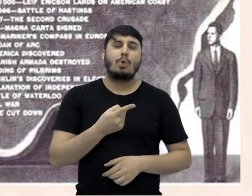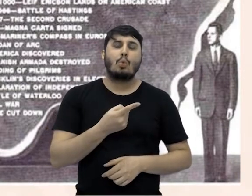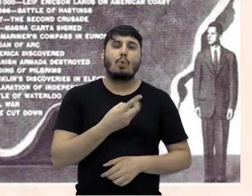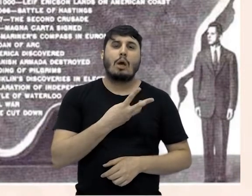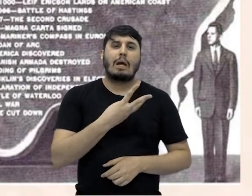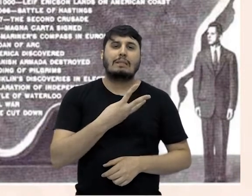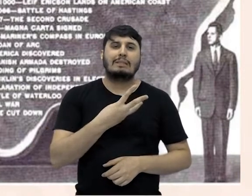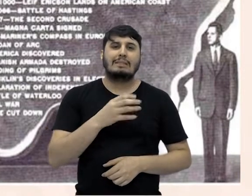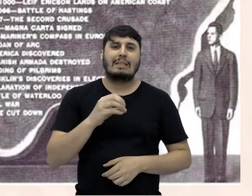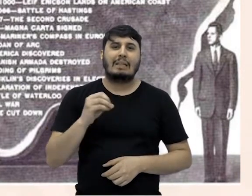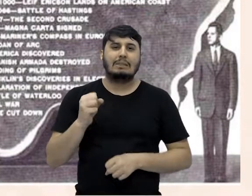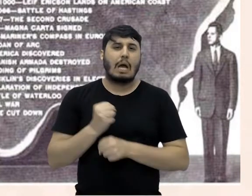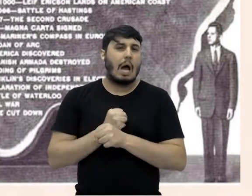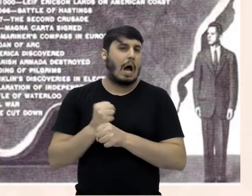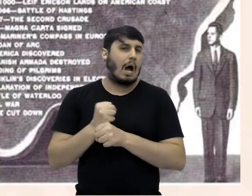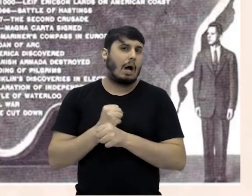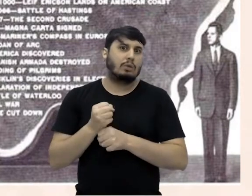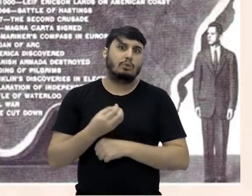Quase